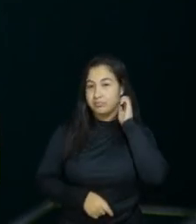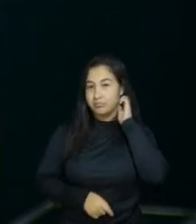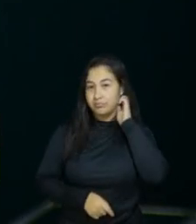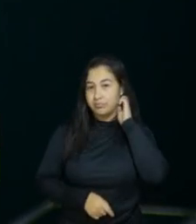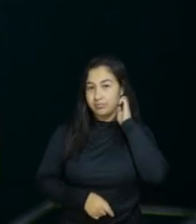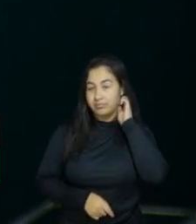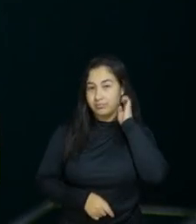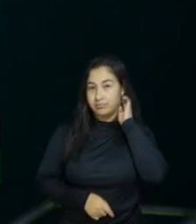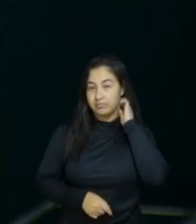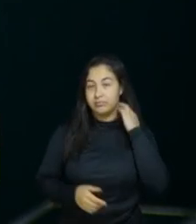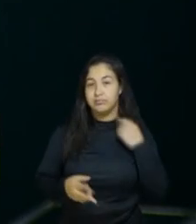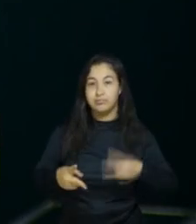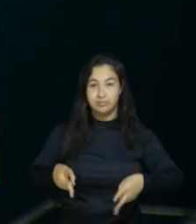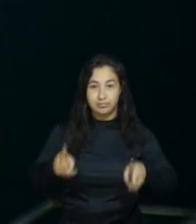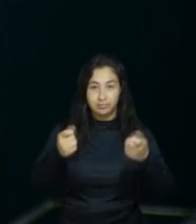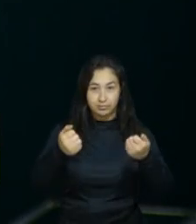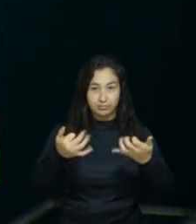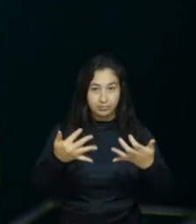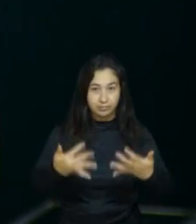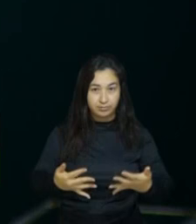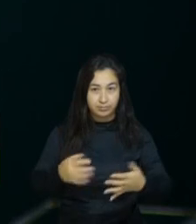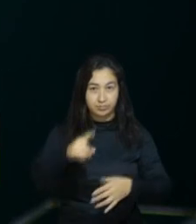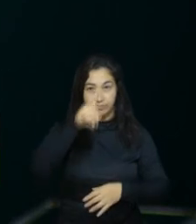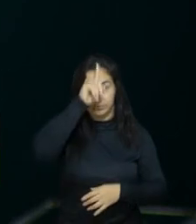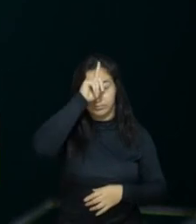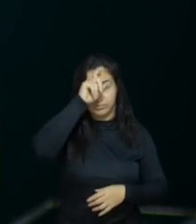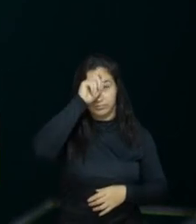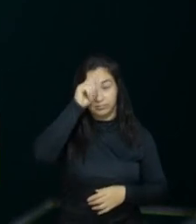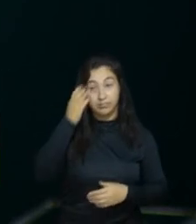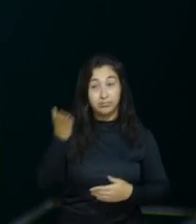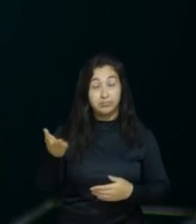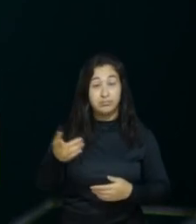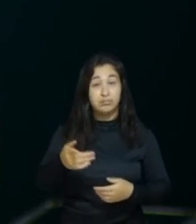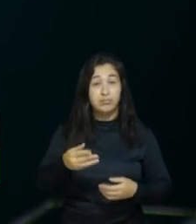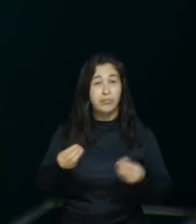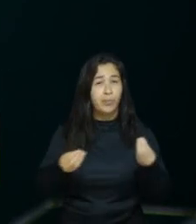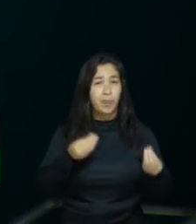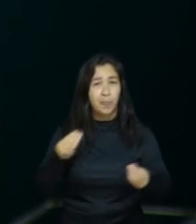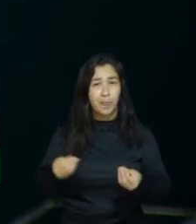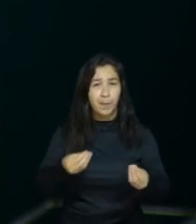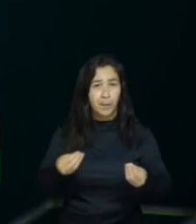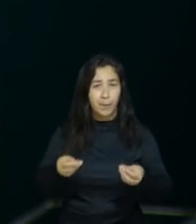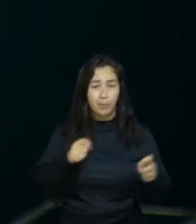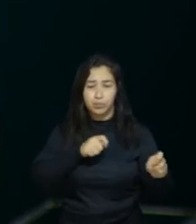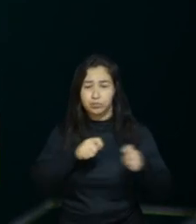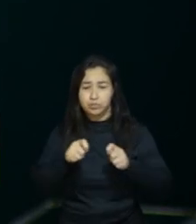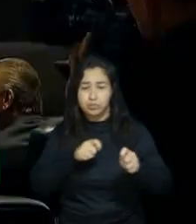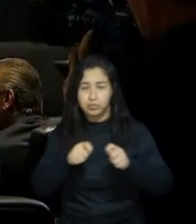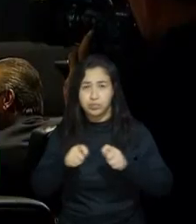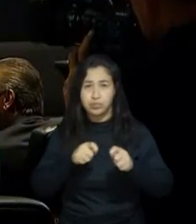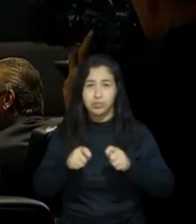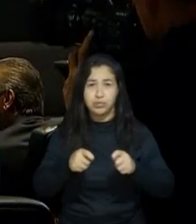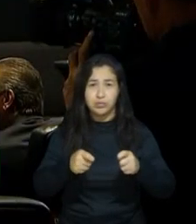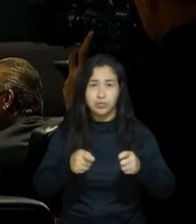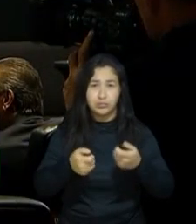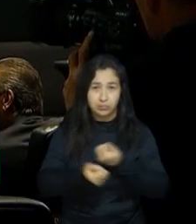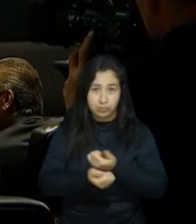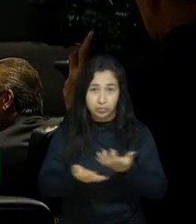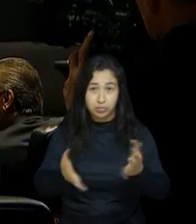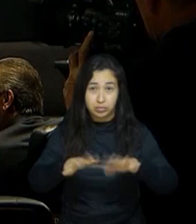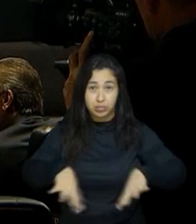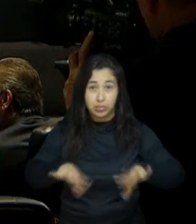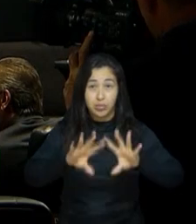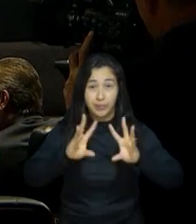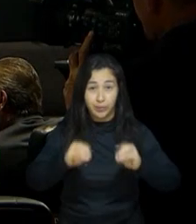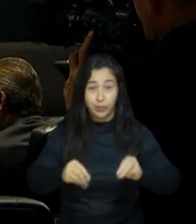Falando um pouquinho do Hospital Santo Antônio, do modelo de governança que tem dado certo e a gente vem aqui compartilhar para que nós possamos levar